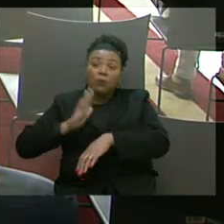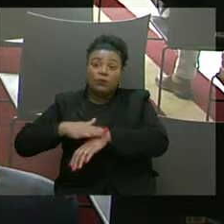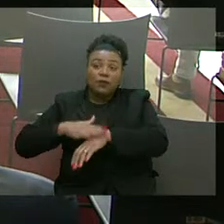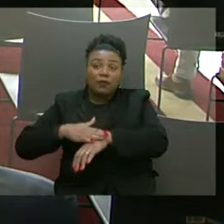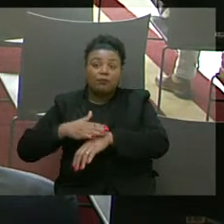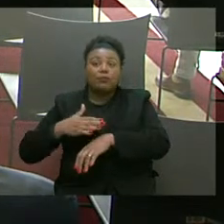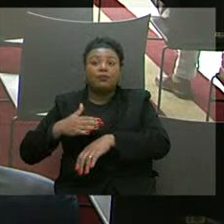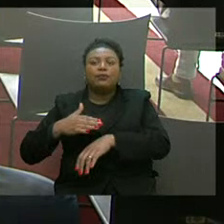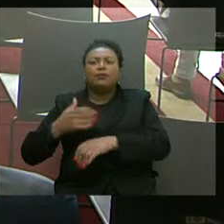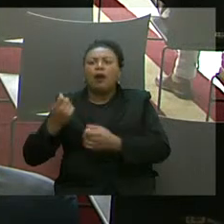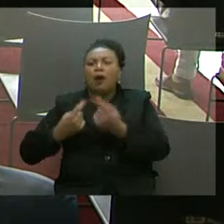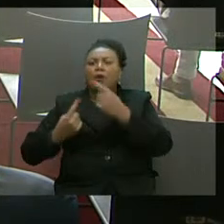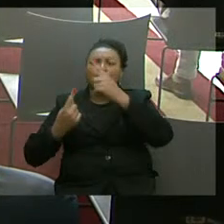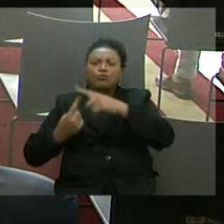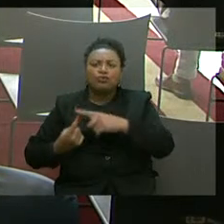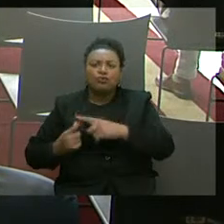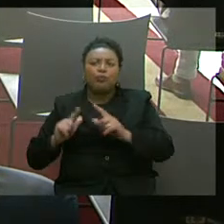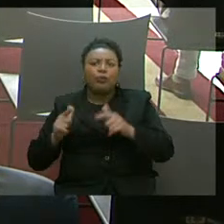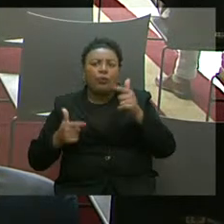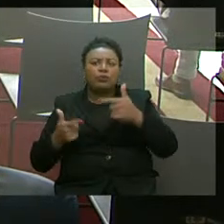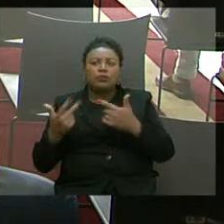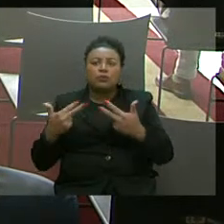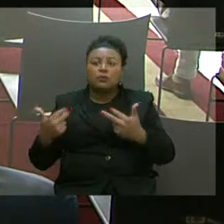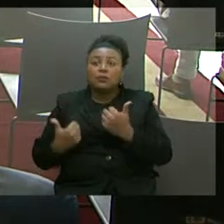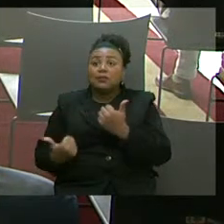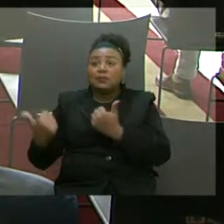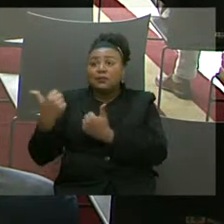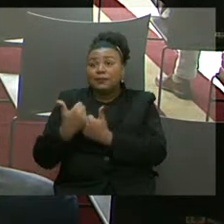de algum tipo de outro substitutivo.